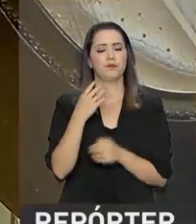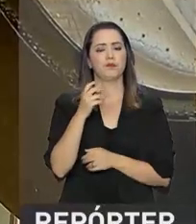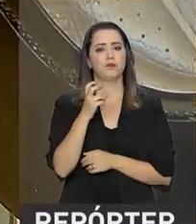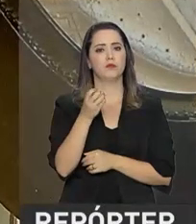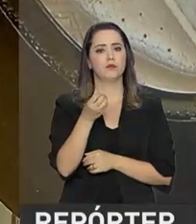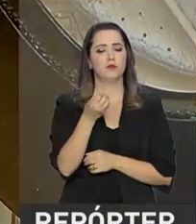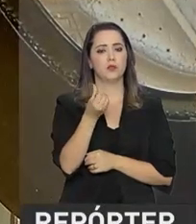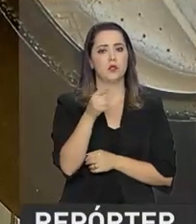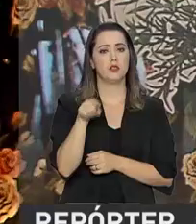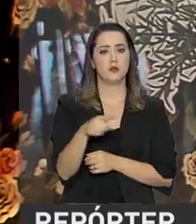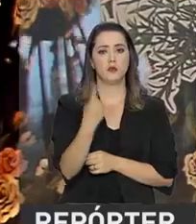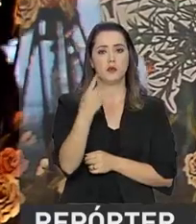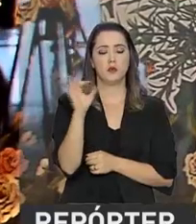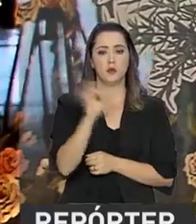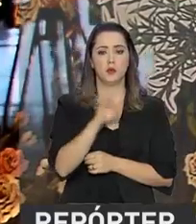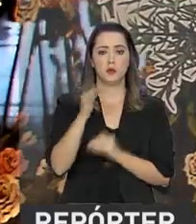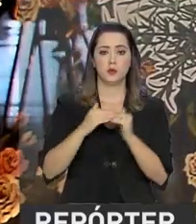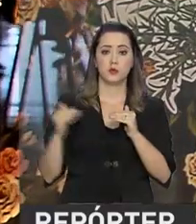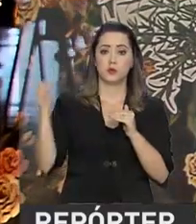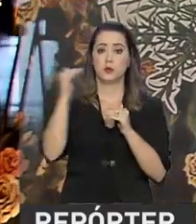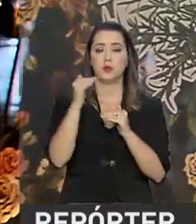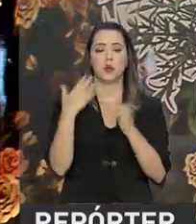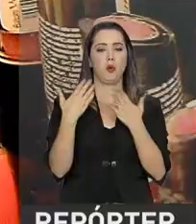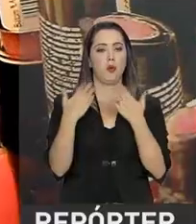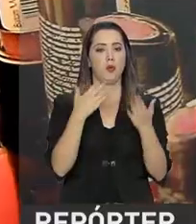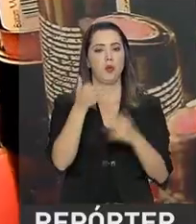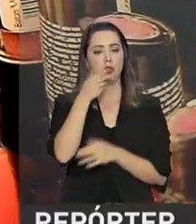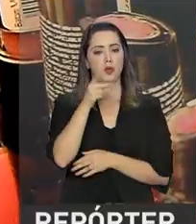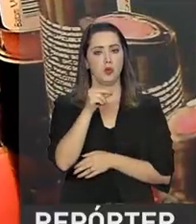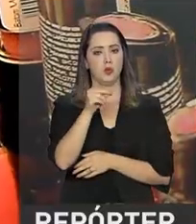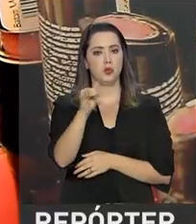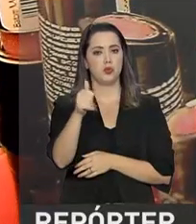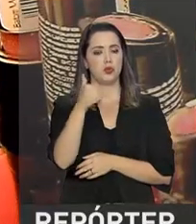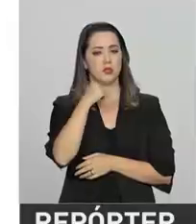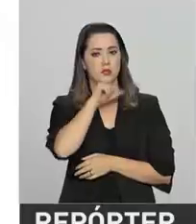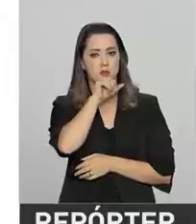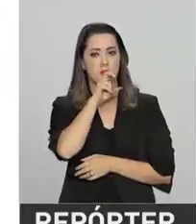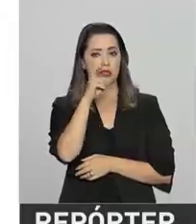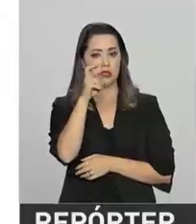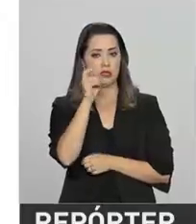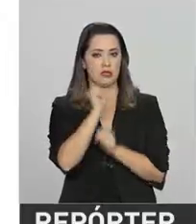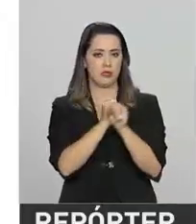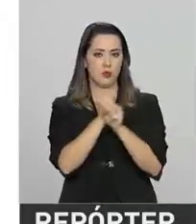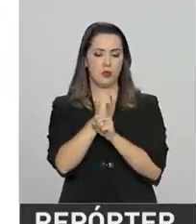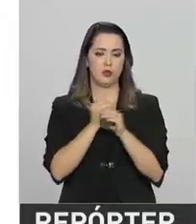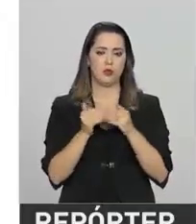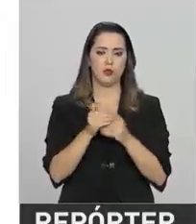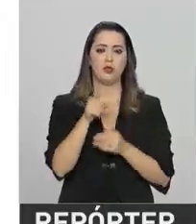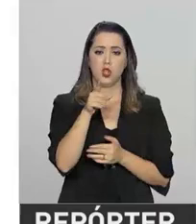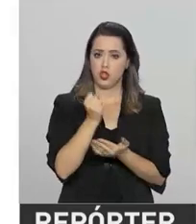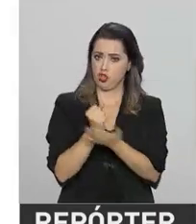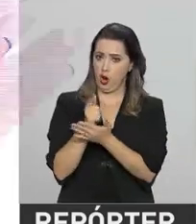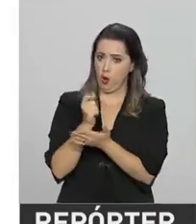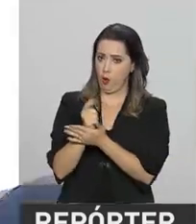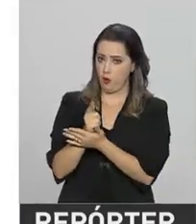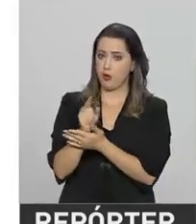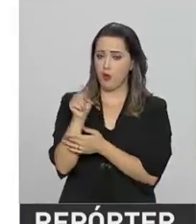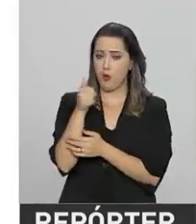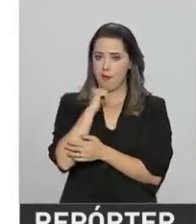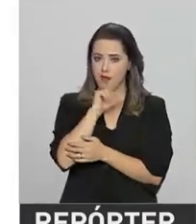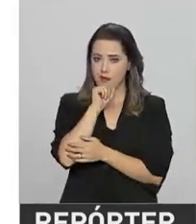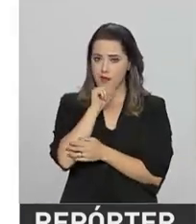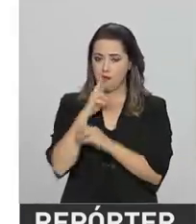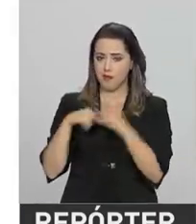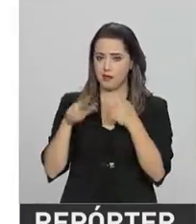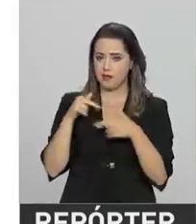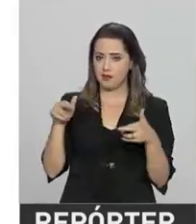6,1 por cento a maior para o dia das mães em cinco anos já comprou o presente da mamãe ou ainda vai contar